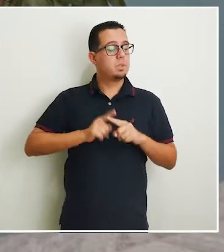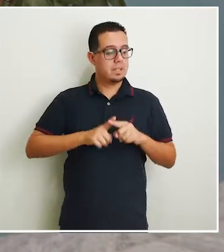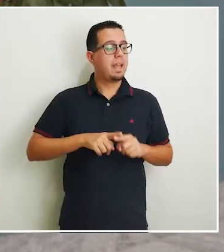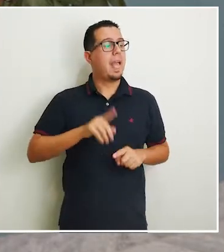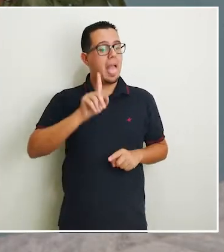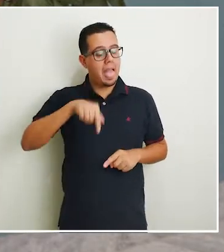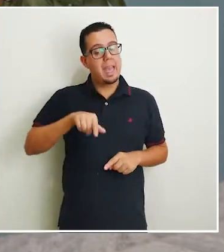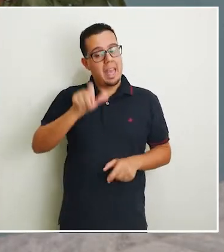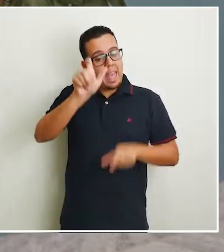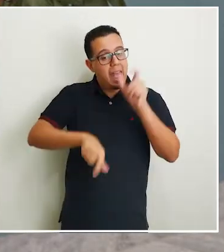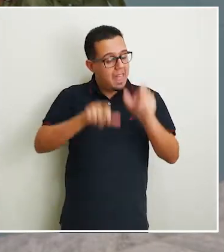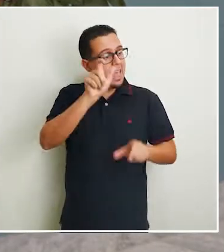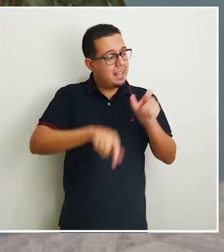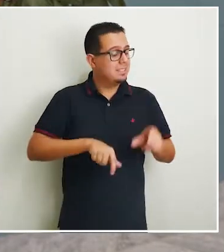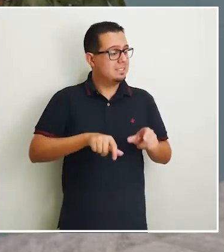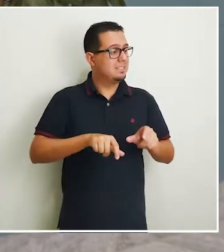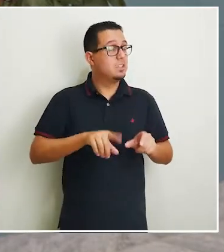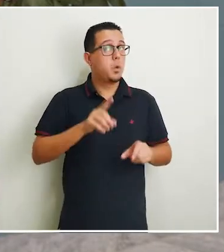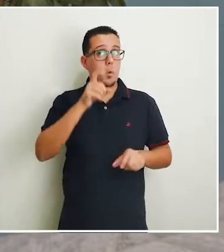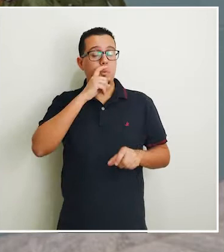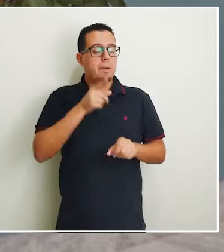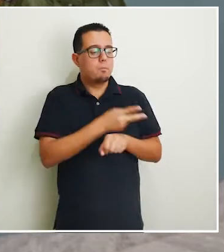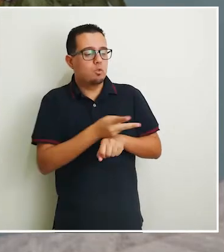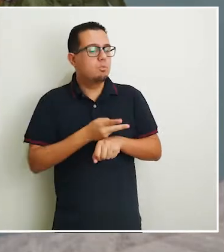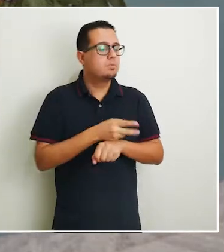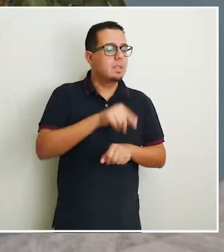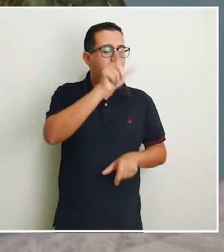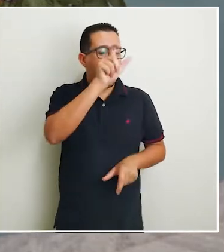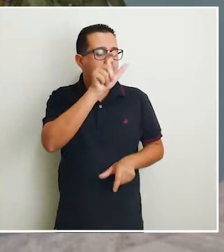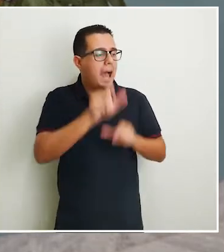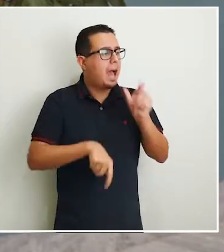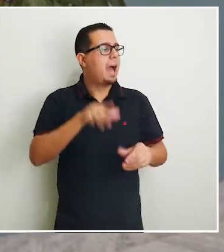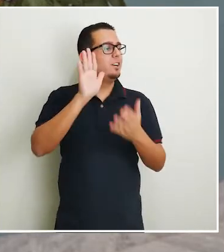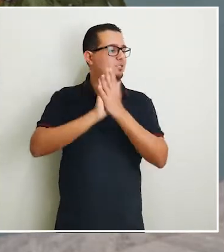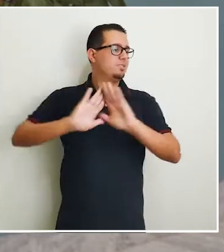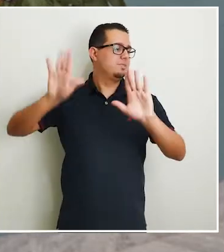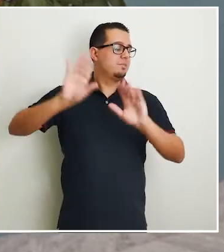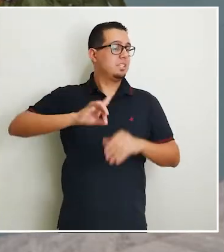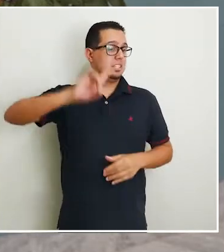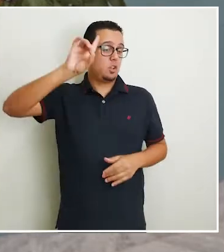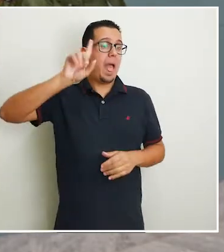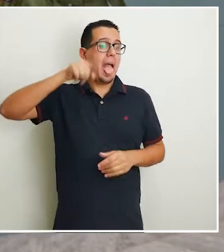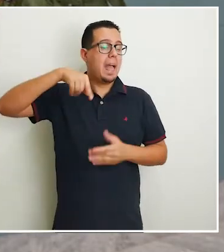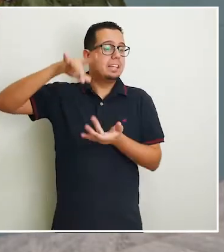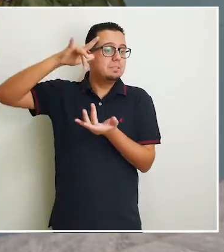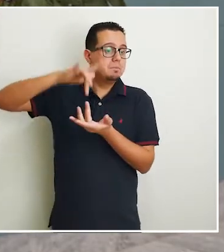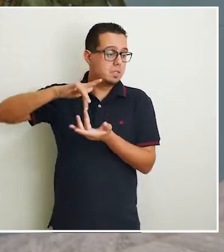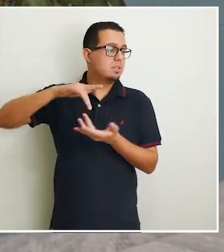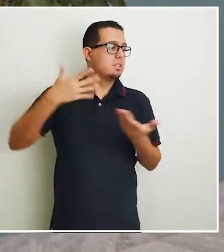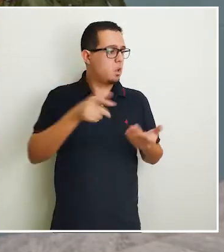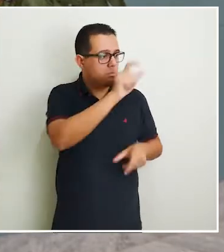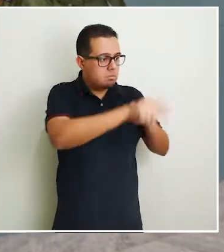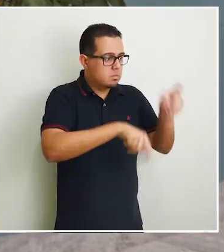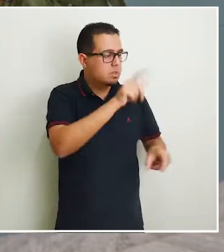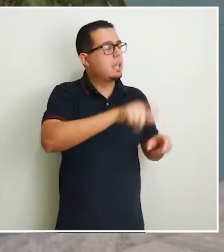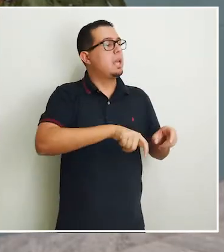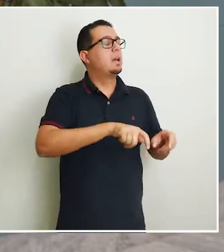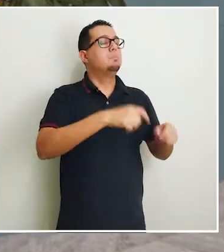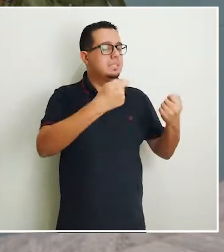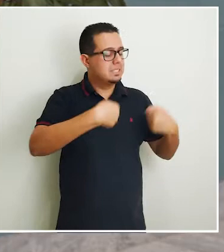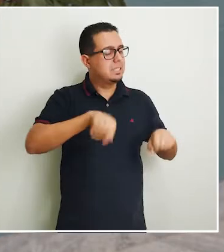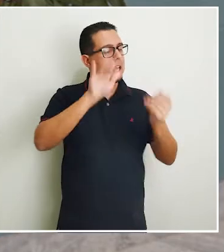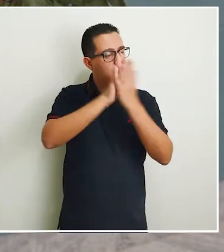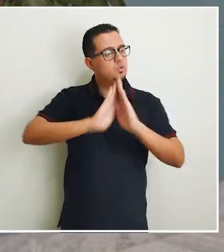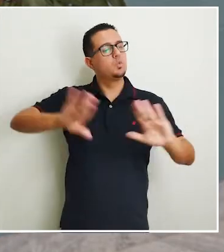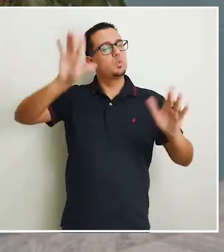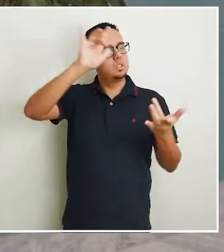estes que o Pai procura para seus adoradores. Deus é espírito e importa que seus adoradores o adorem